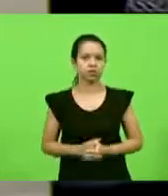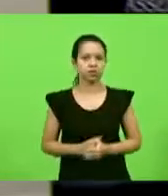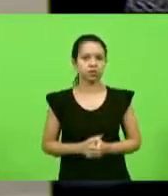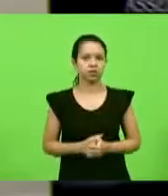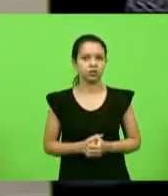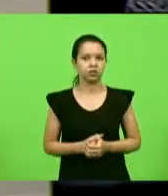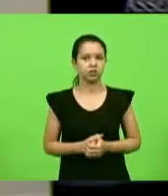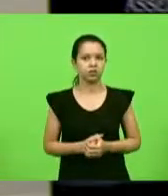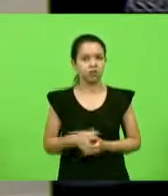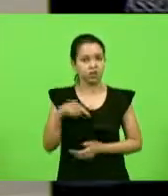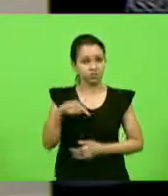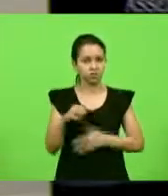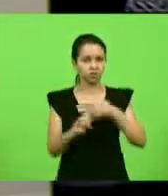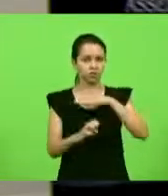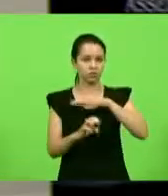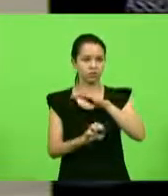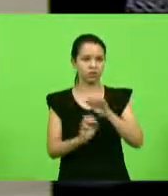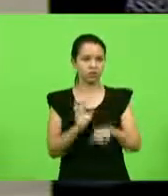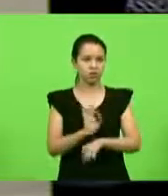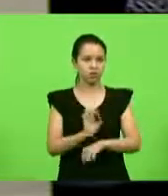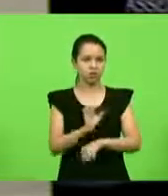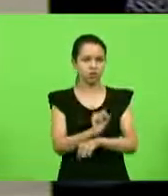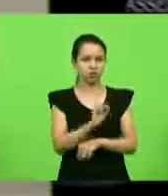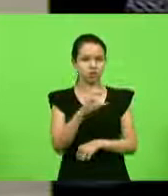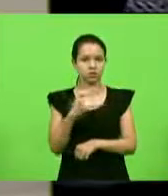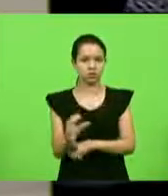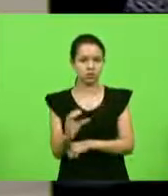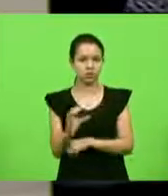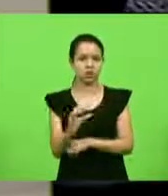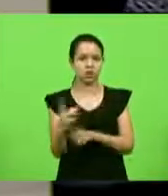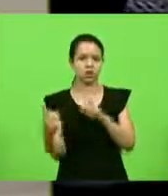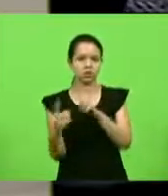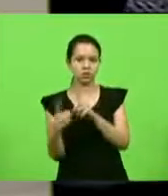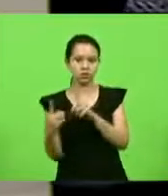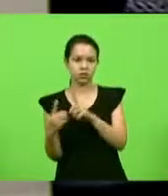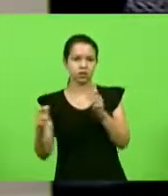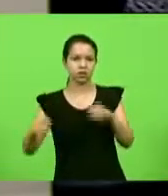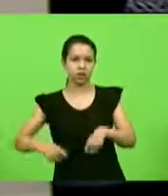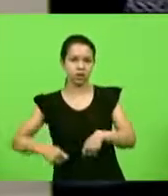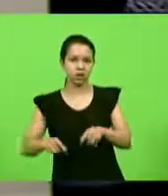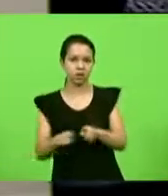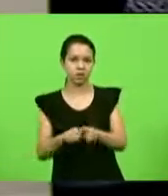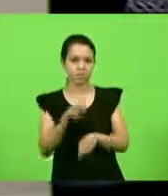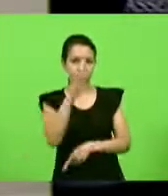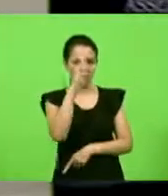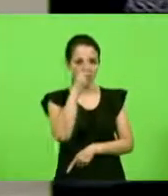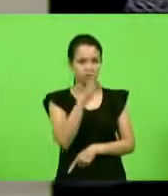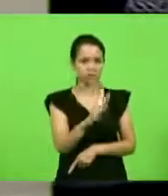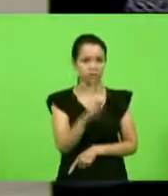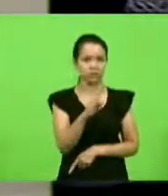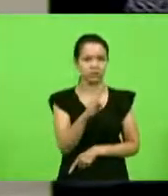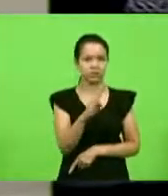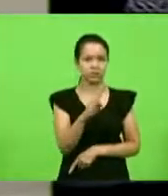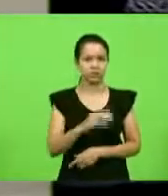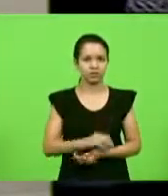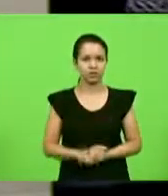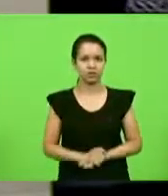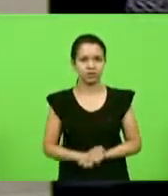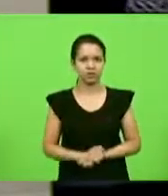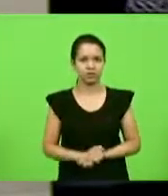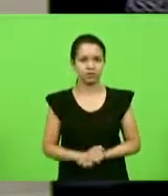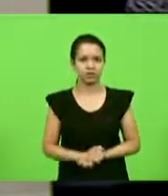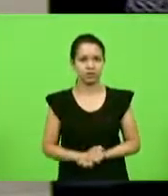Santa Catarina, para poder atender e priorizar essas empresas. Lógico que tem todo